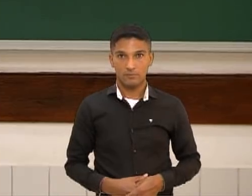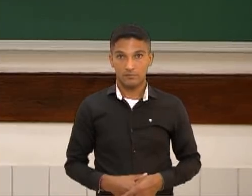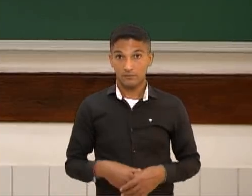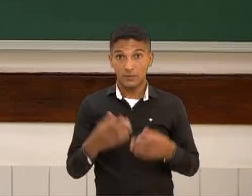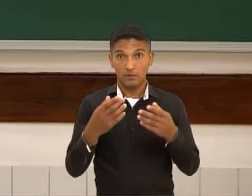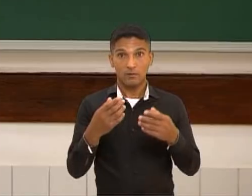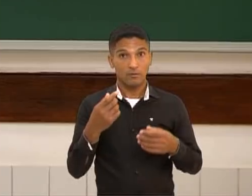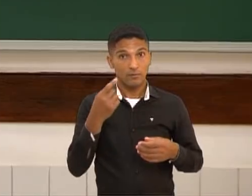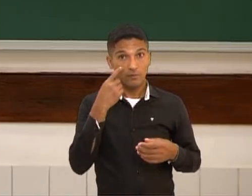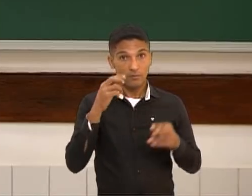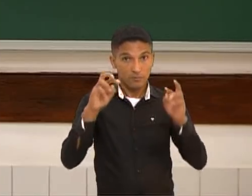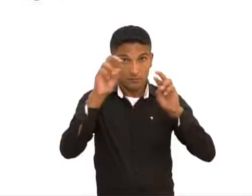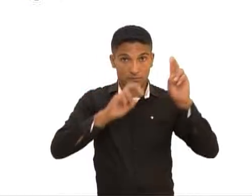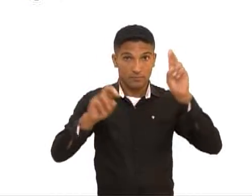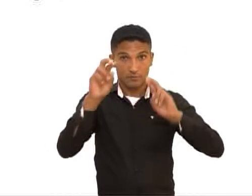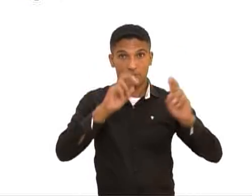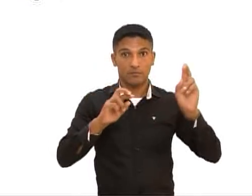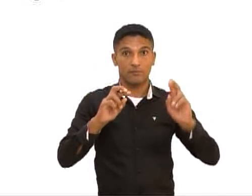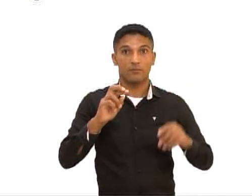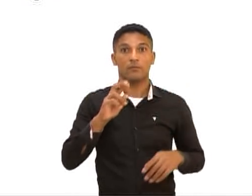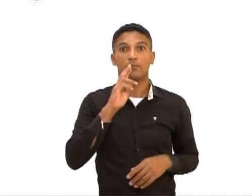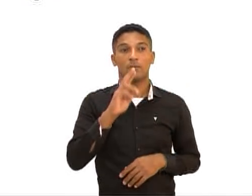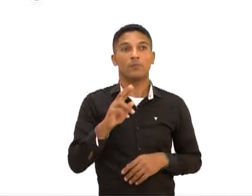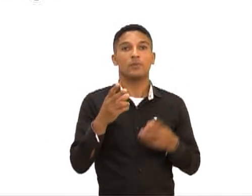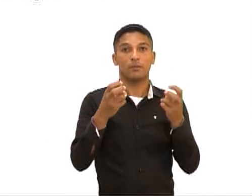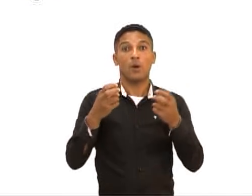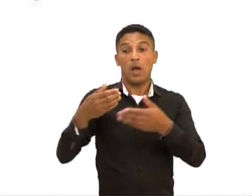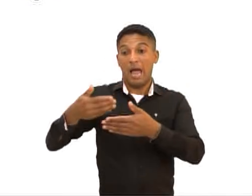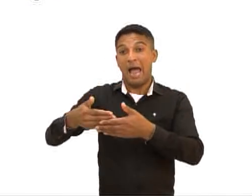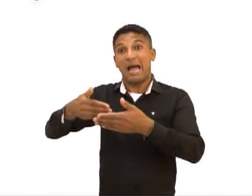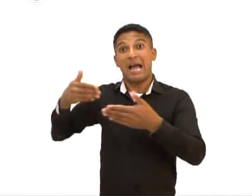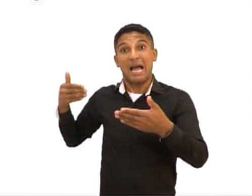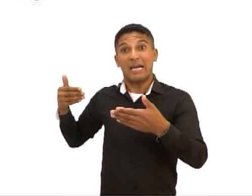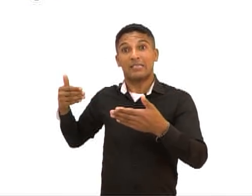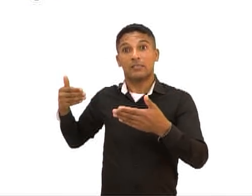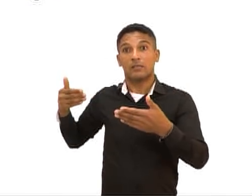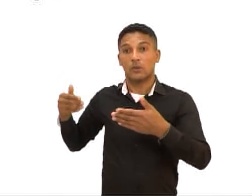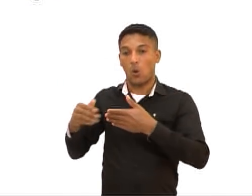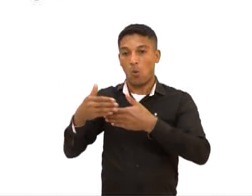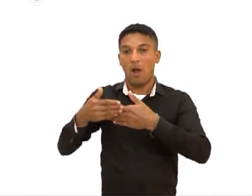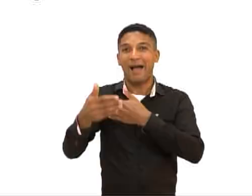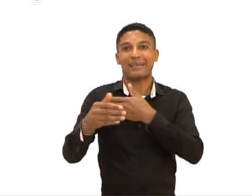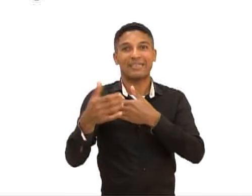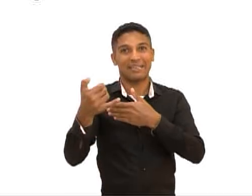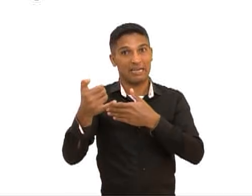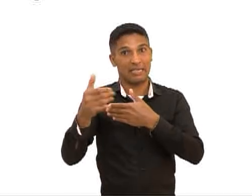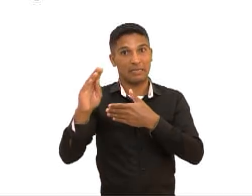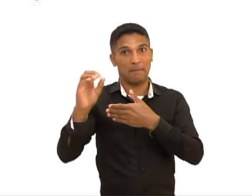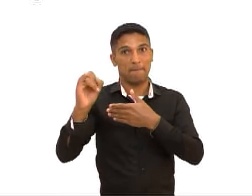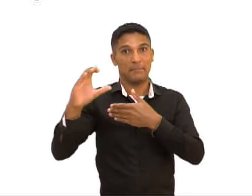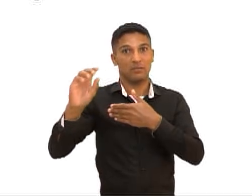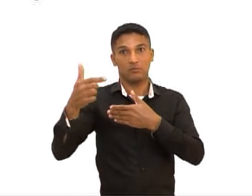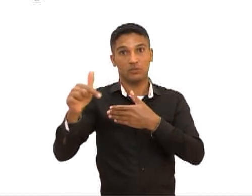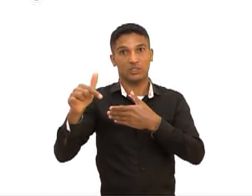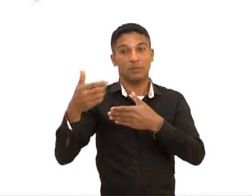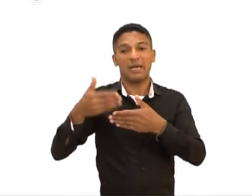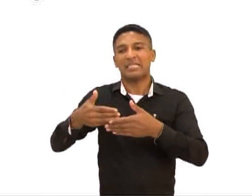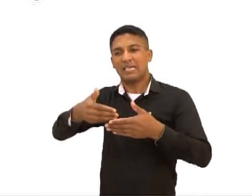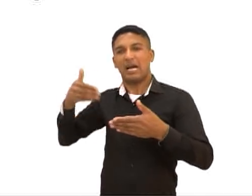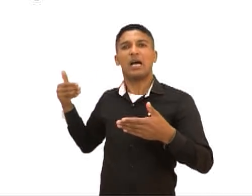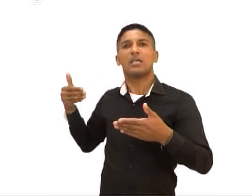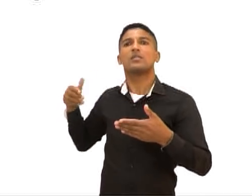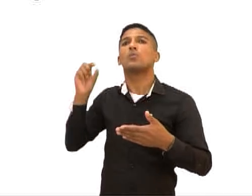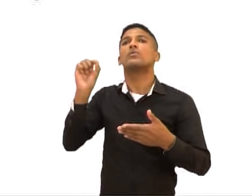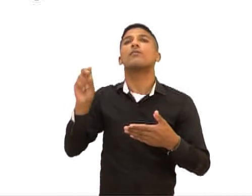Verificando, pessoal, olha lá. Então, antes da caneta, havia qual instrumento tecnológico para que o homem